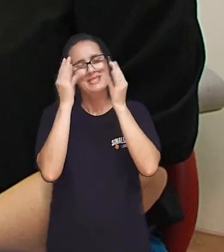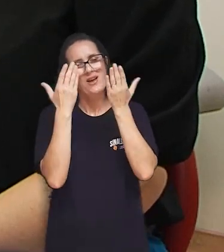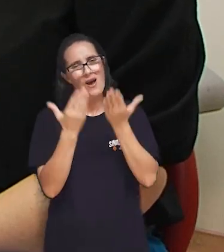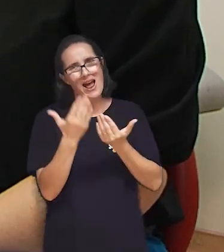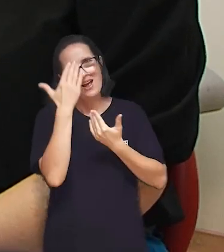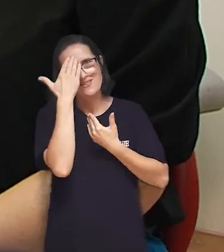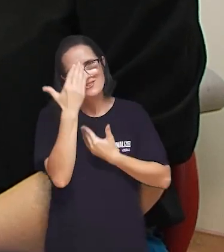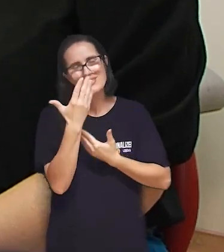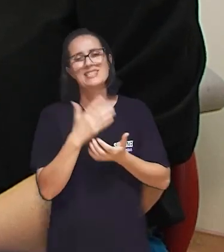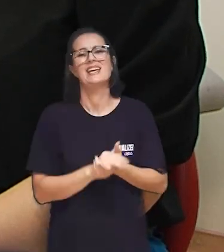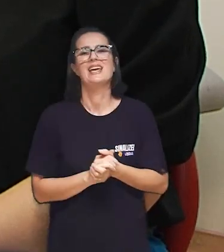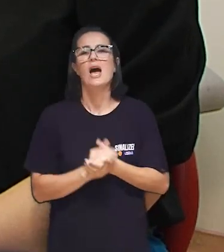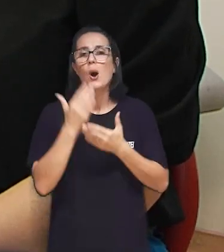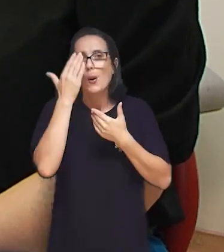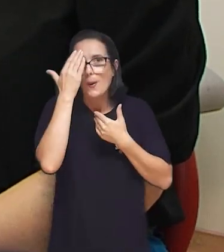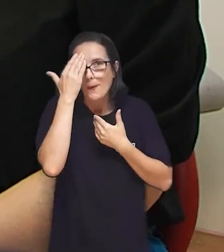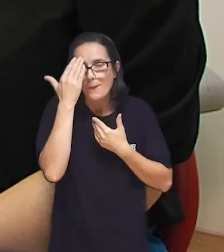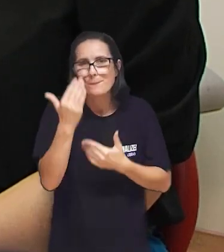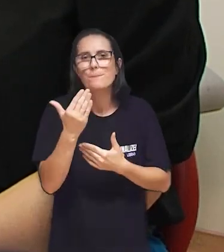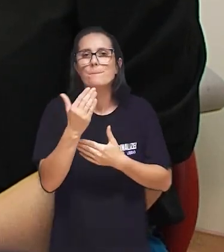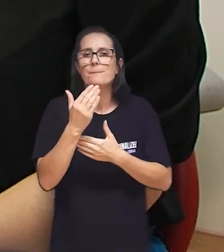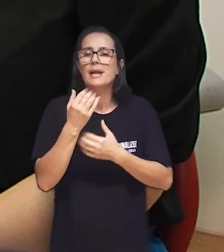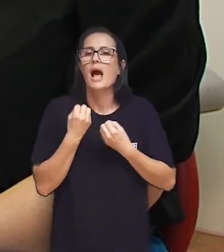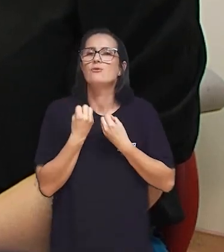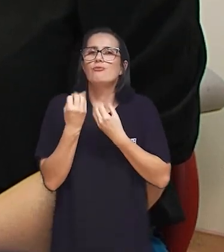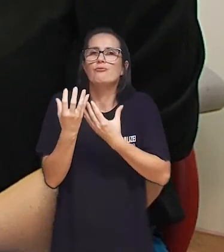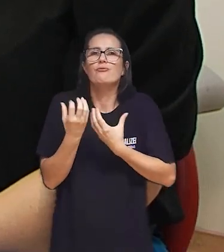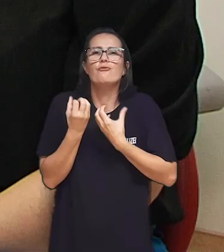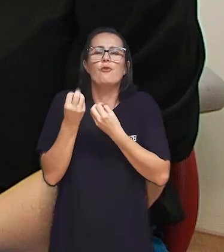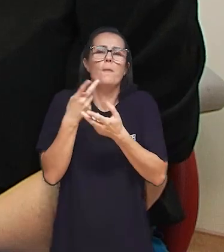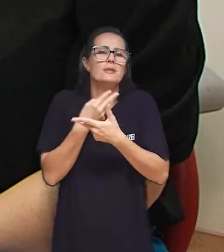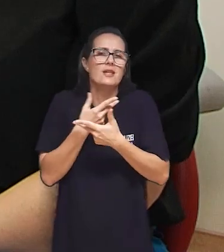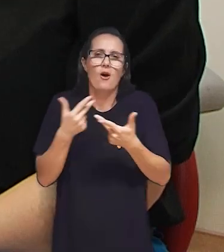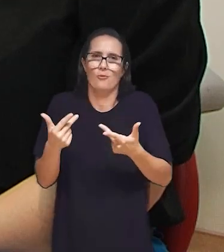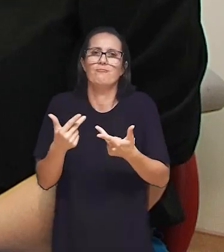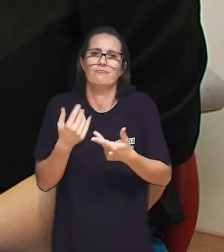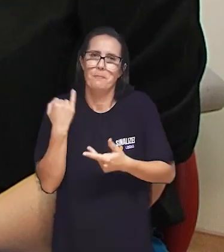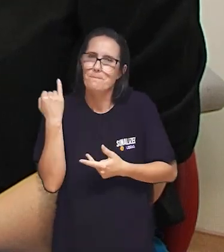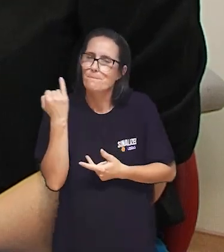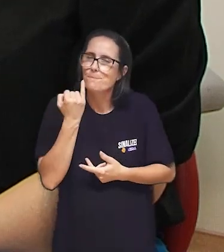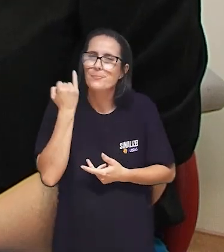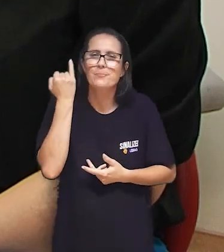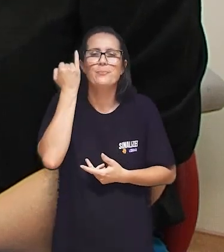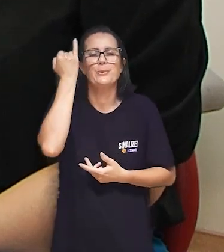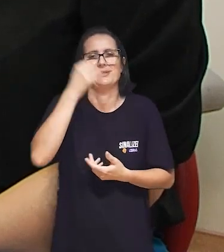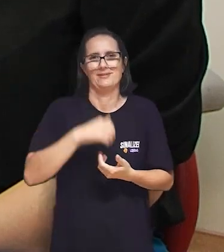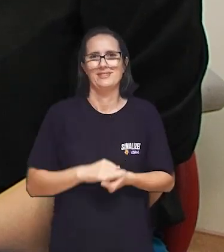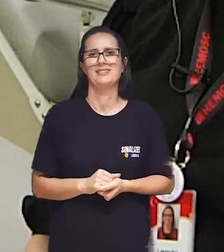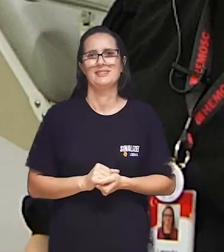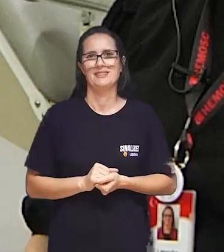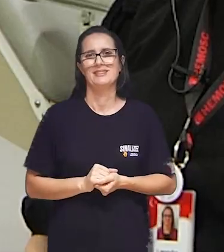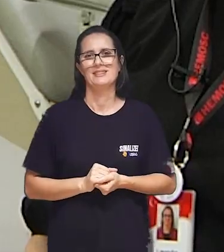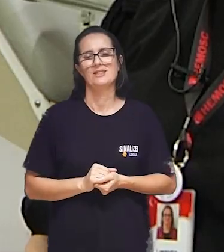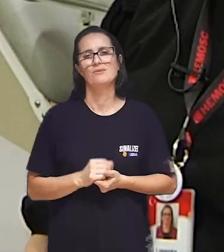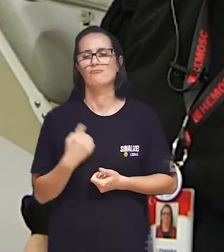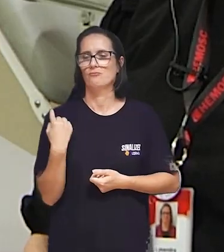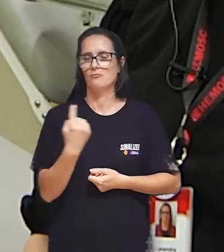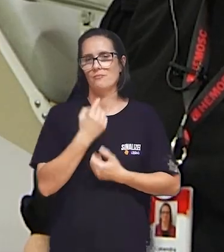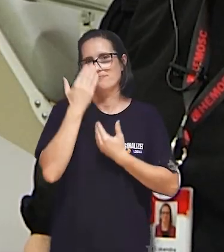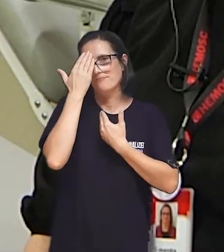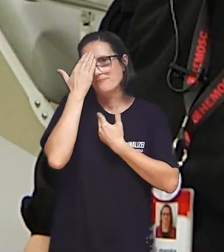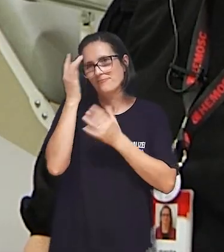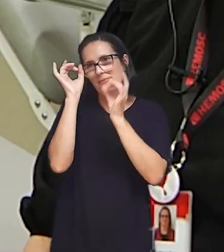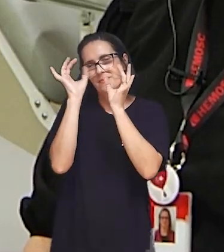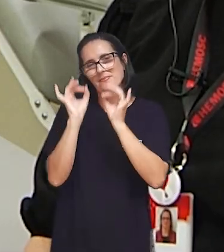Lisandra. Muito obrigado por compartilhar conosco todas essas informações e que foram muito importantes. E o nosso